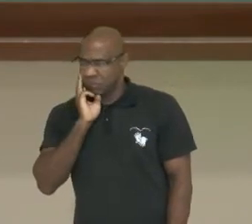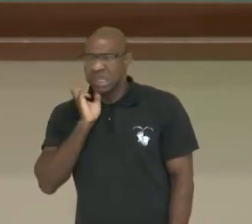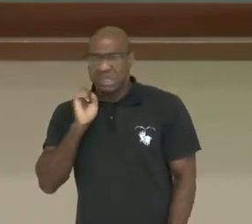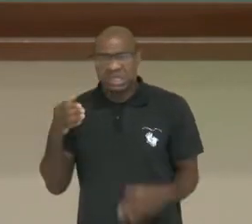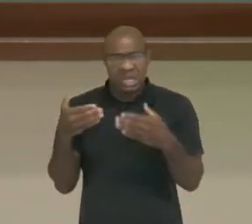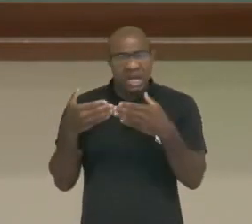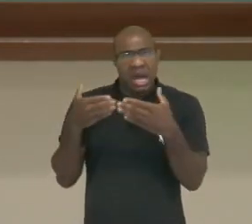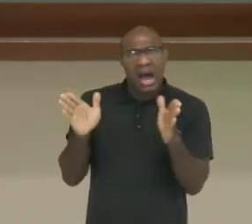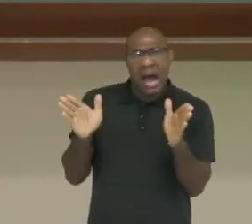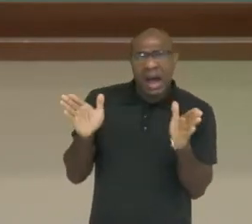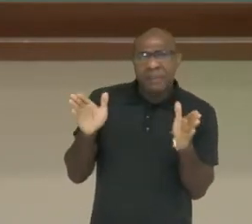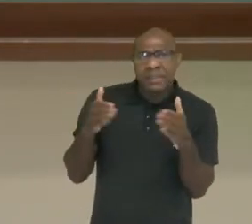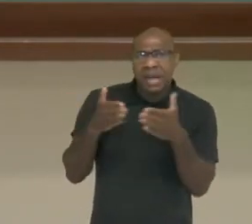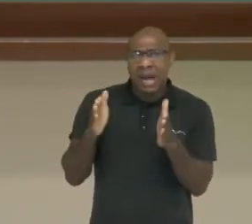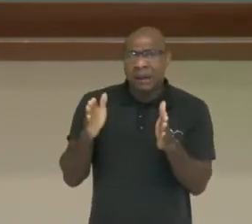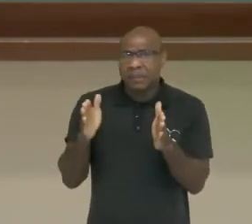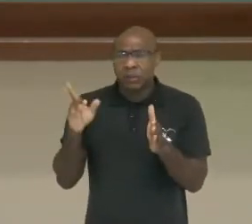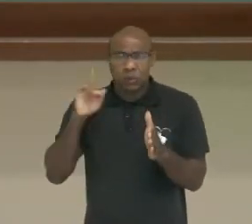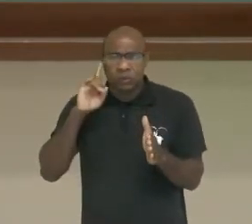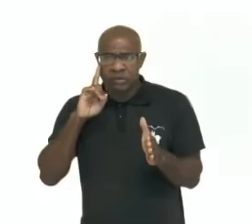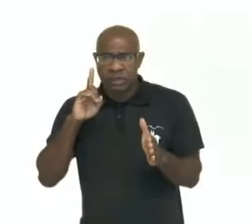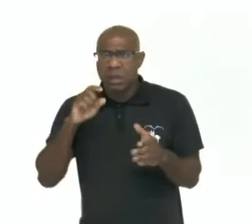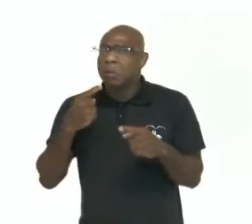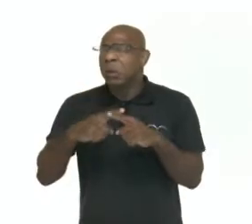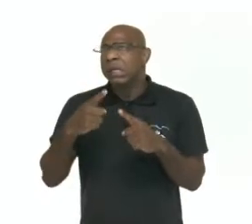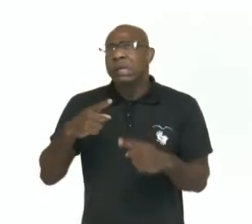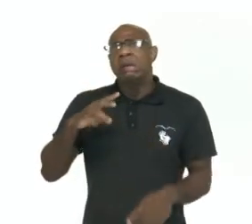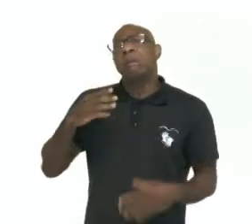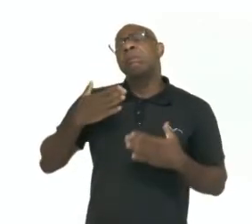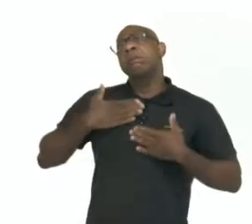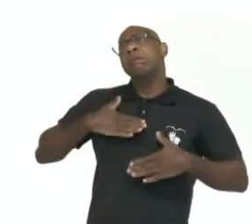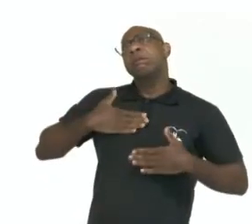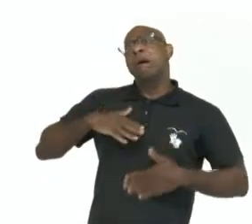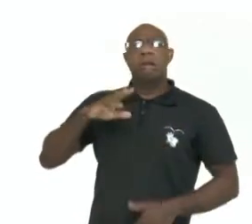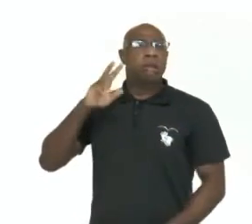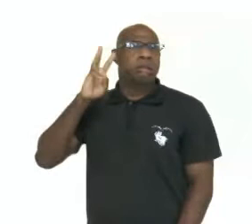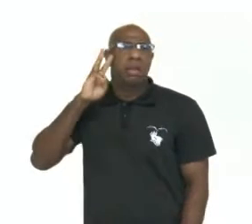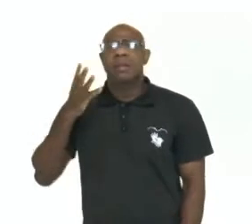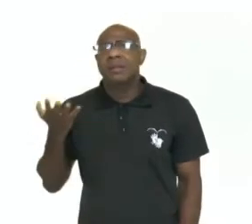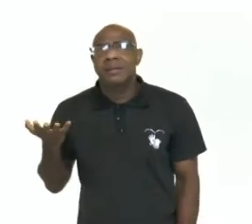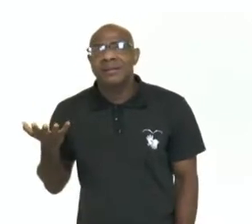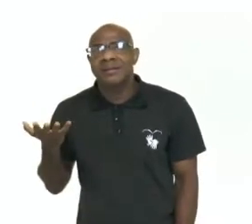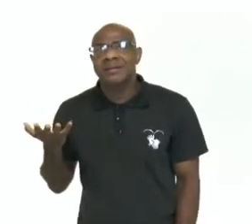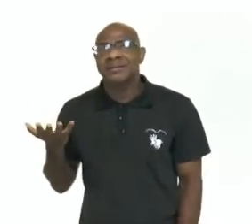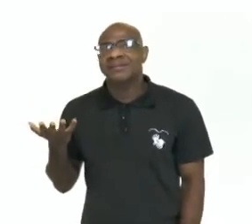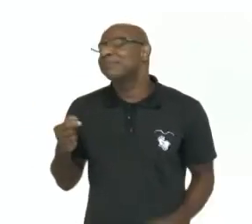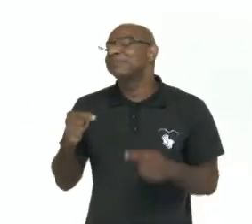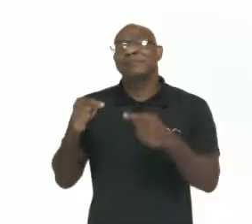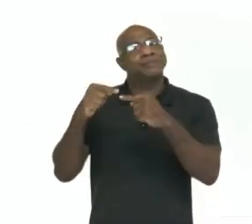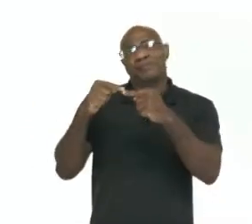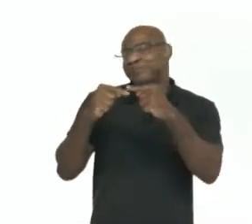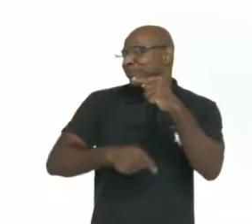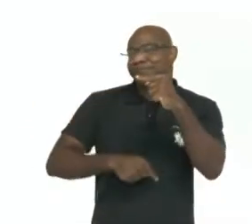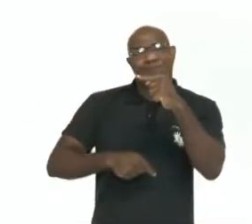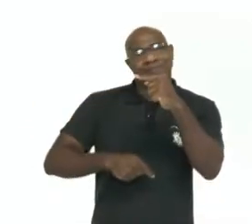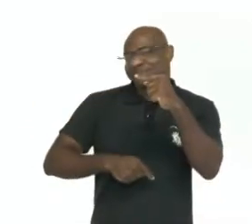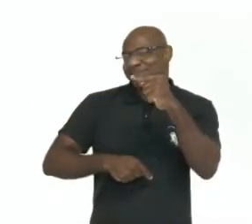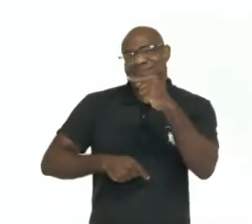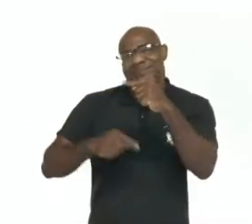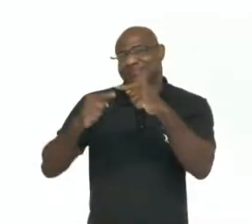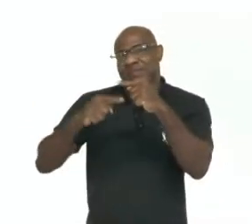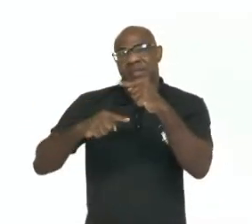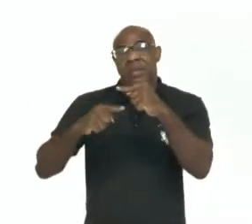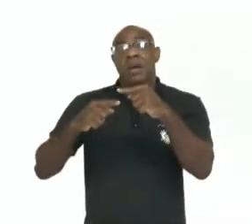os dias, mas tem um descanso terça? Olha lá então. O texto da placa não está coerente, pois informa que todos os dias